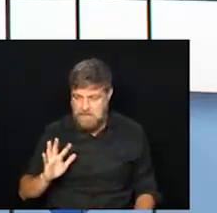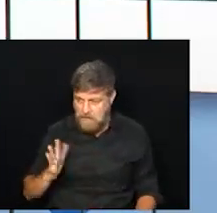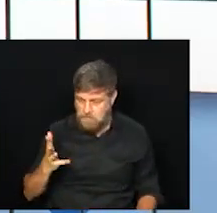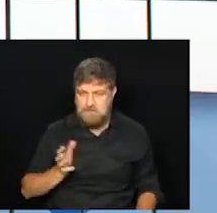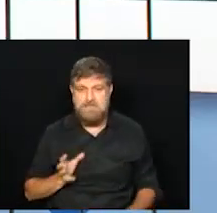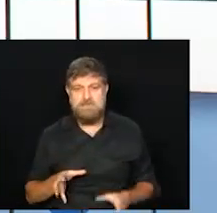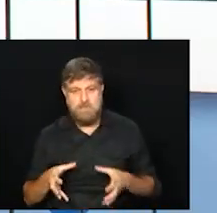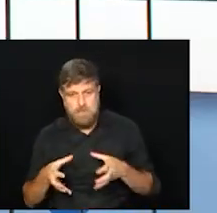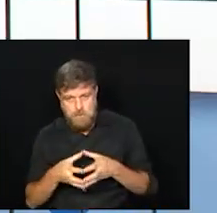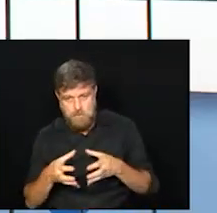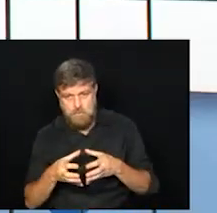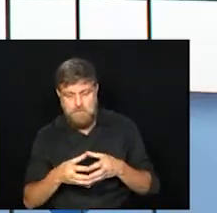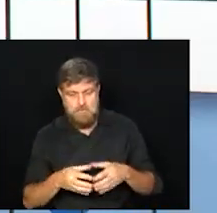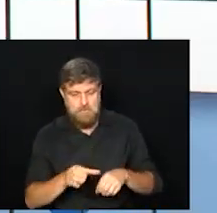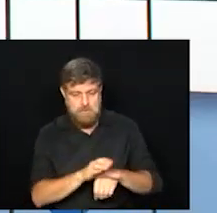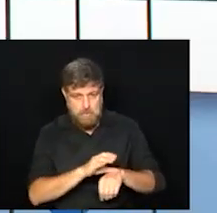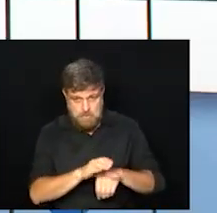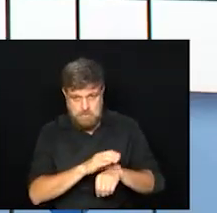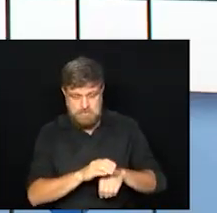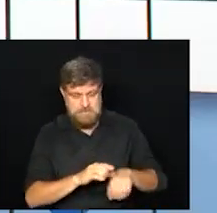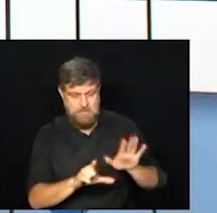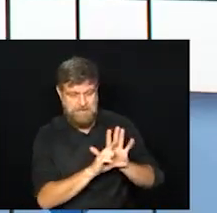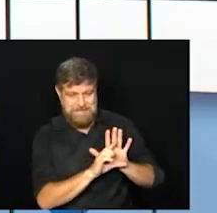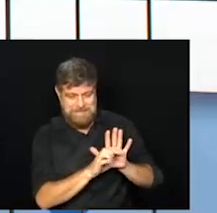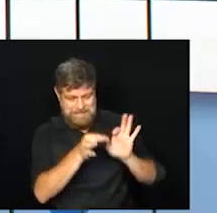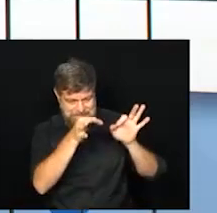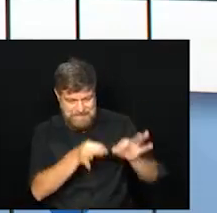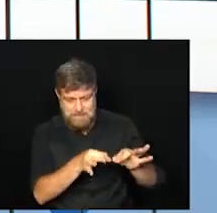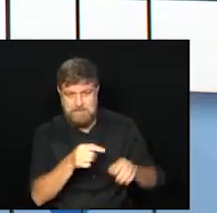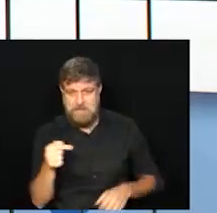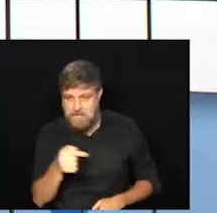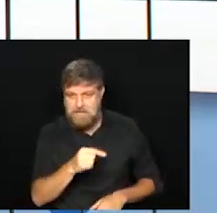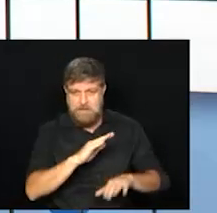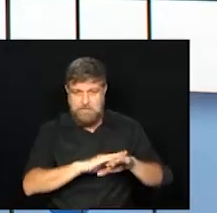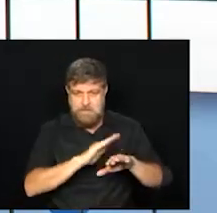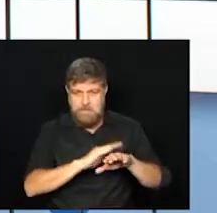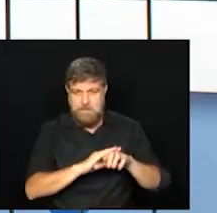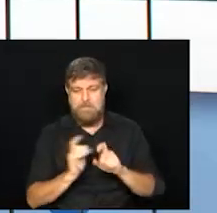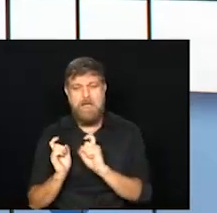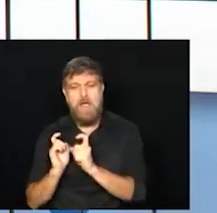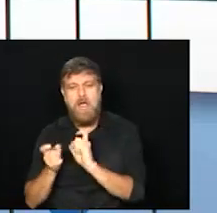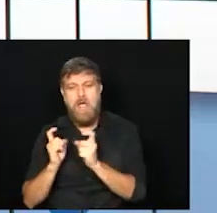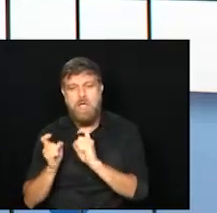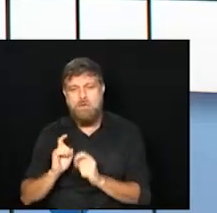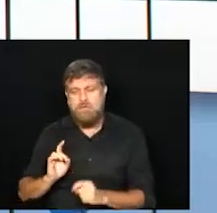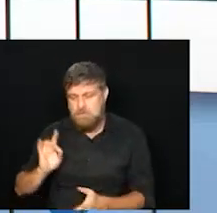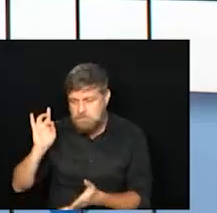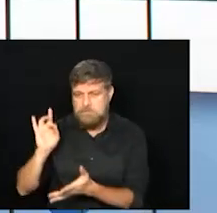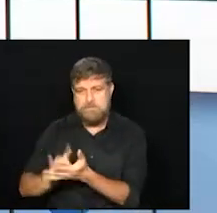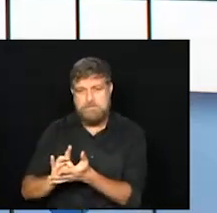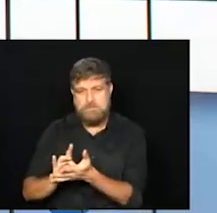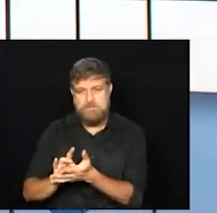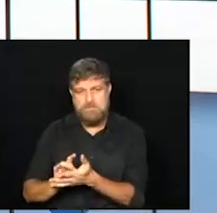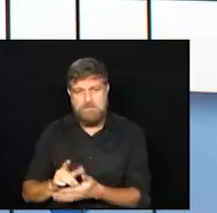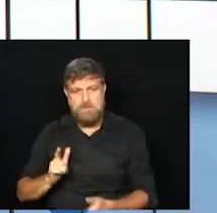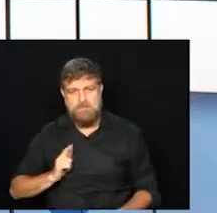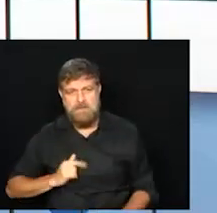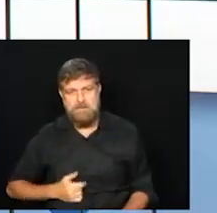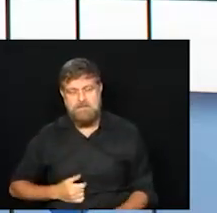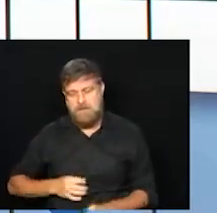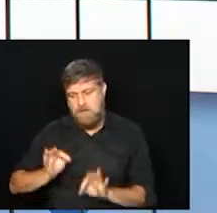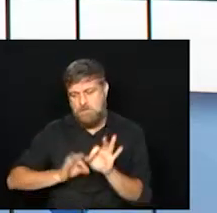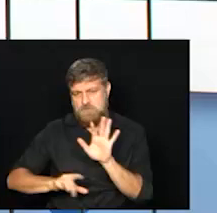comissão, a Constileg, Comissão de Constituição e Legalidade, ela faz uma reunião ordinária para a deliberação